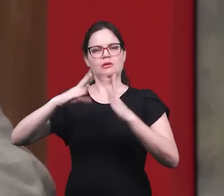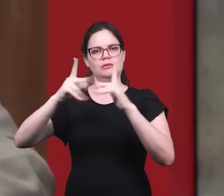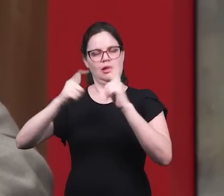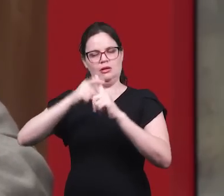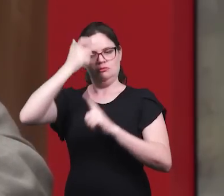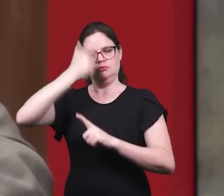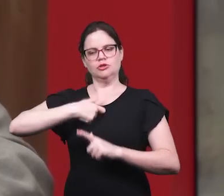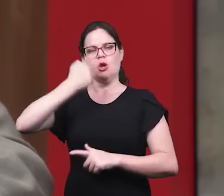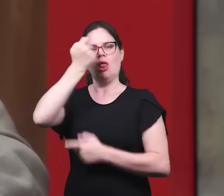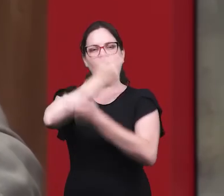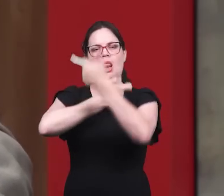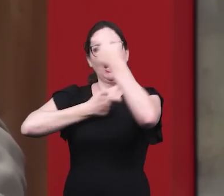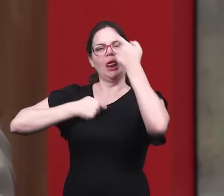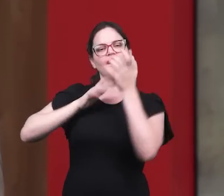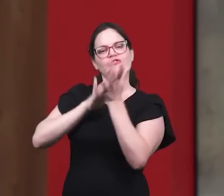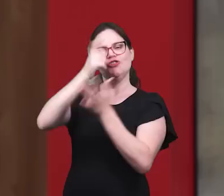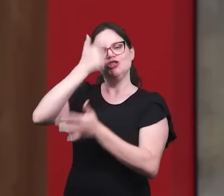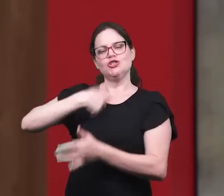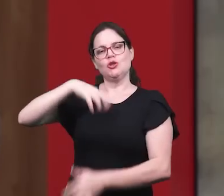querendo parecer Deus.